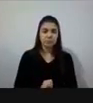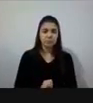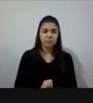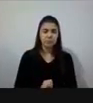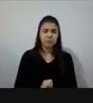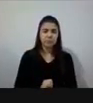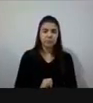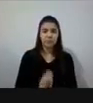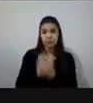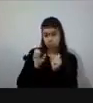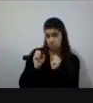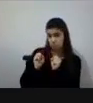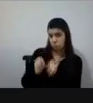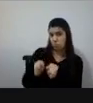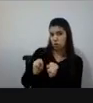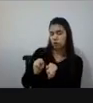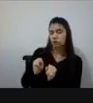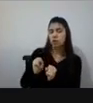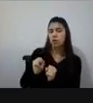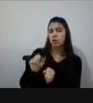Pode perguntar, Gabi.